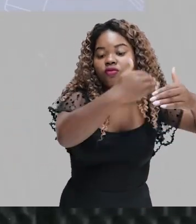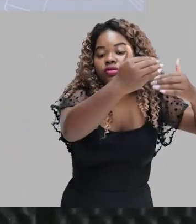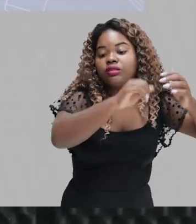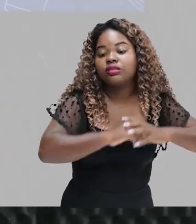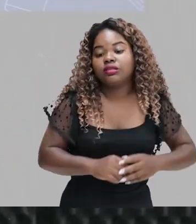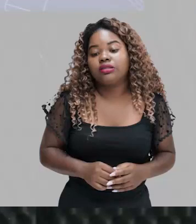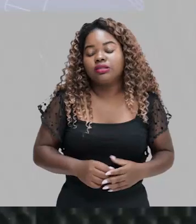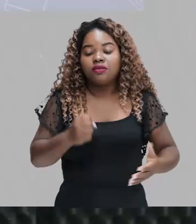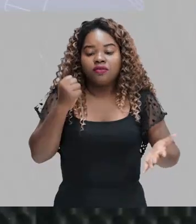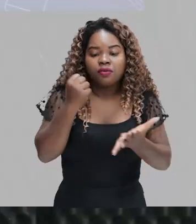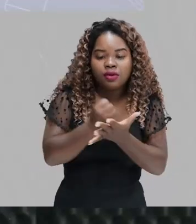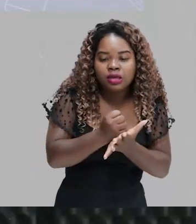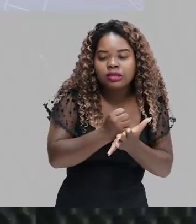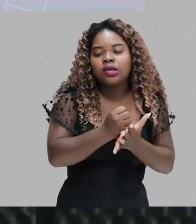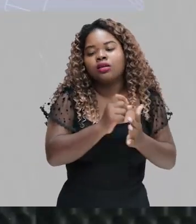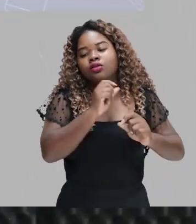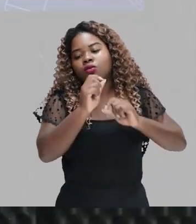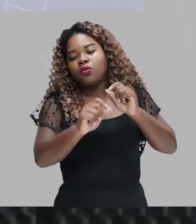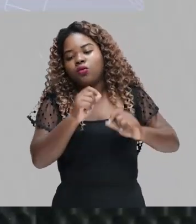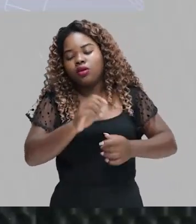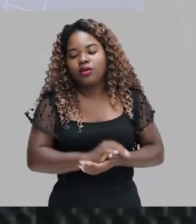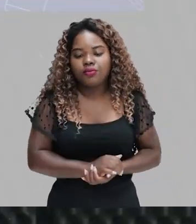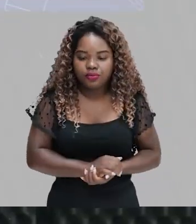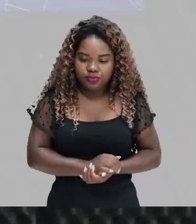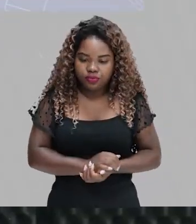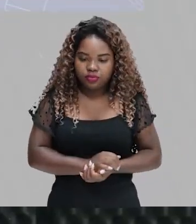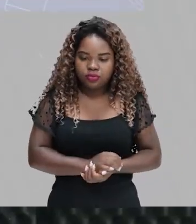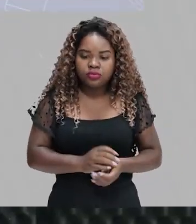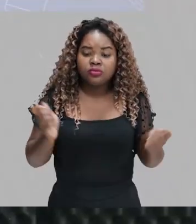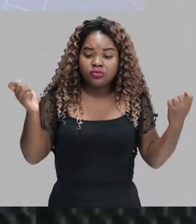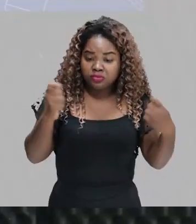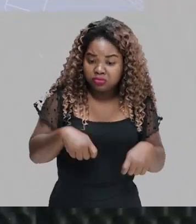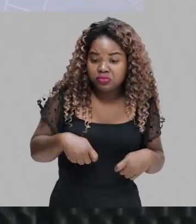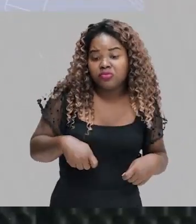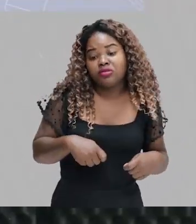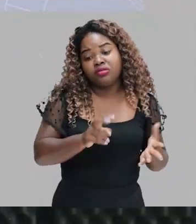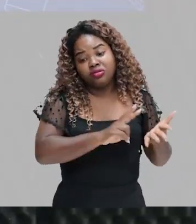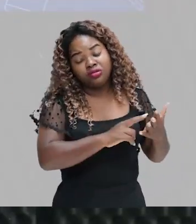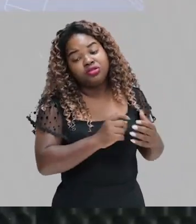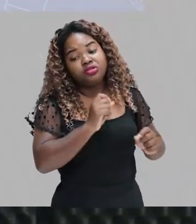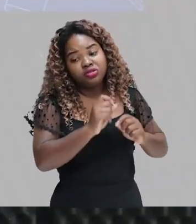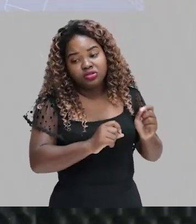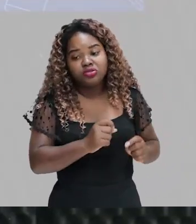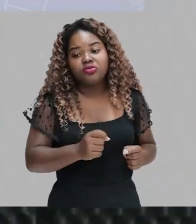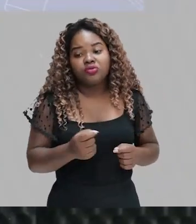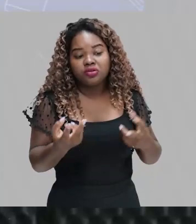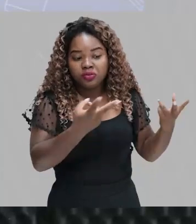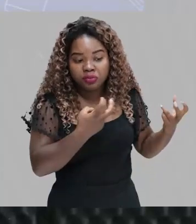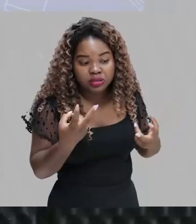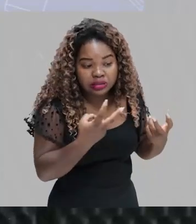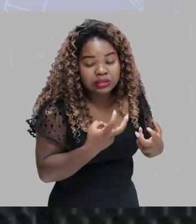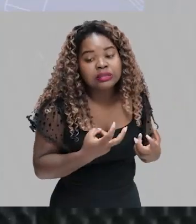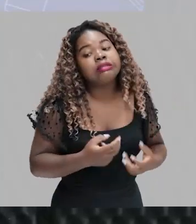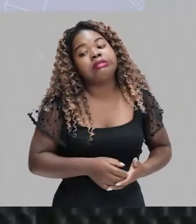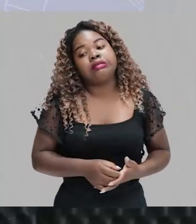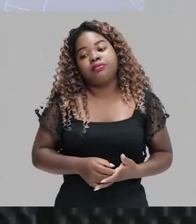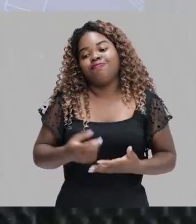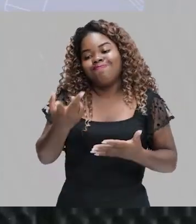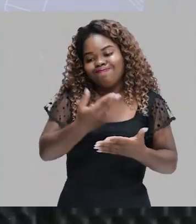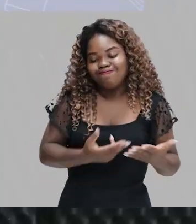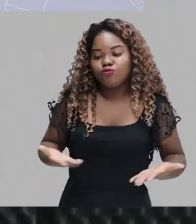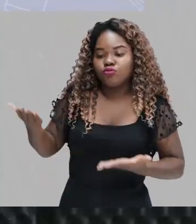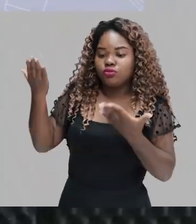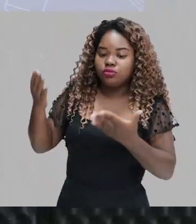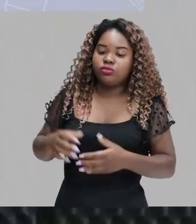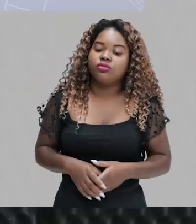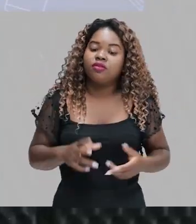e ele vai marcando geometricamente. E, gente, o que tem de possibilidade de interpretação na Santa Ceia, que eu disse para vocês, só as obras de Da Vinci já seria uma aula